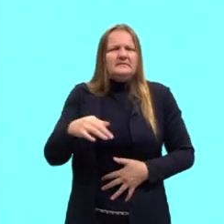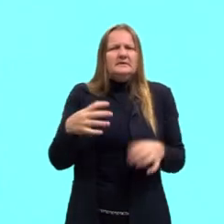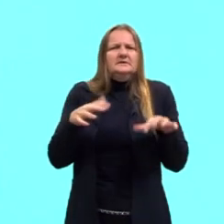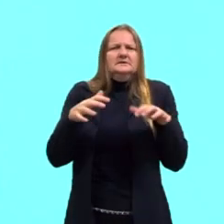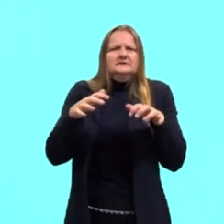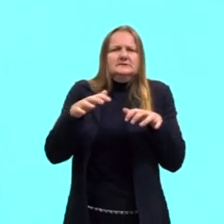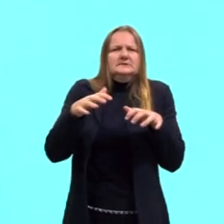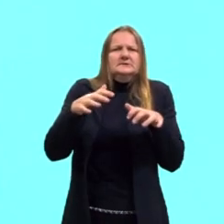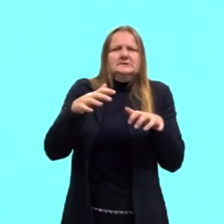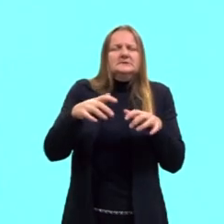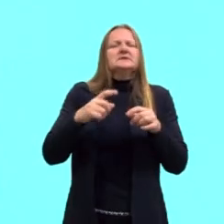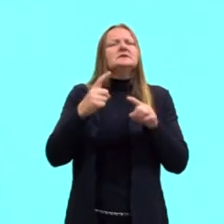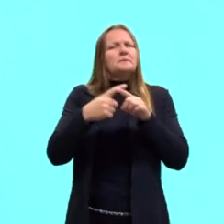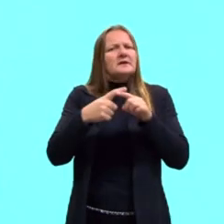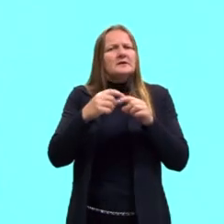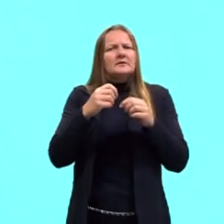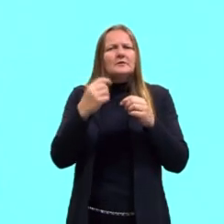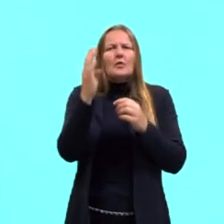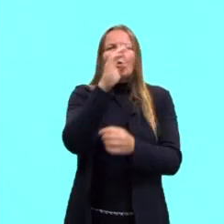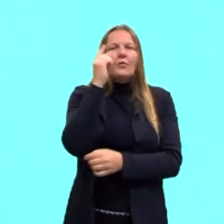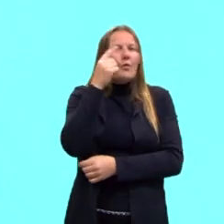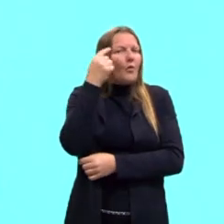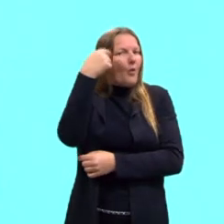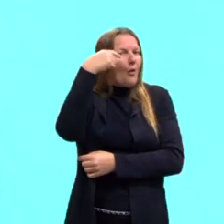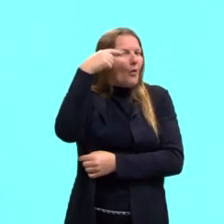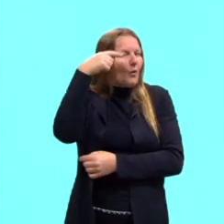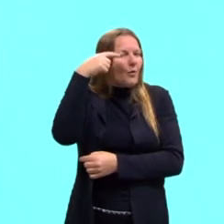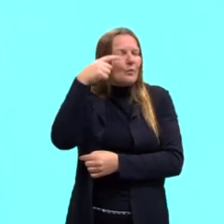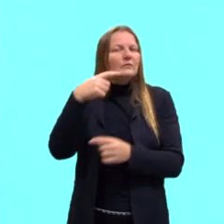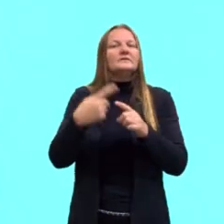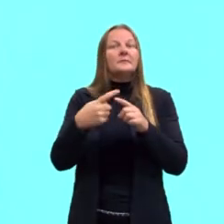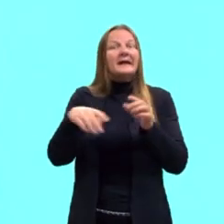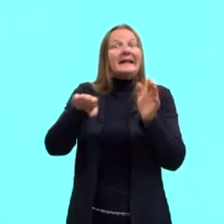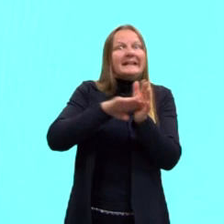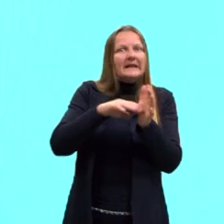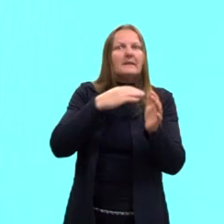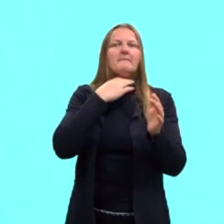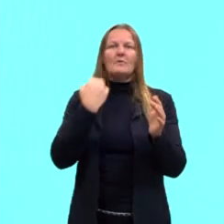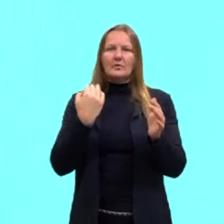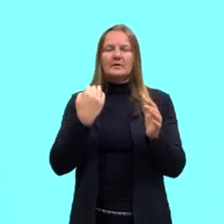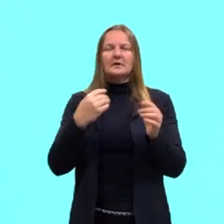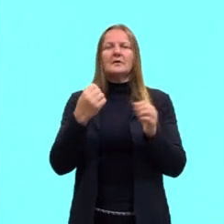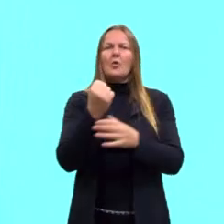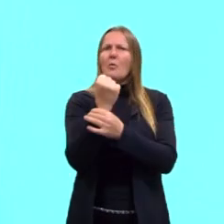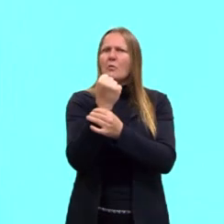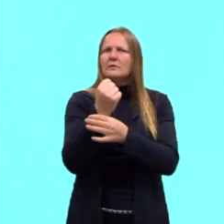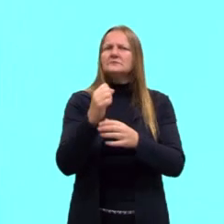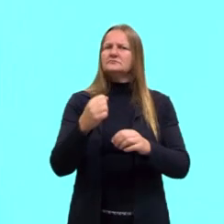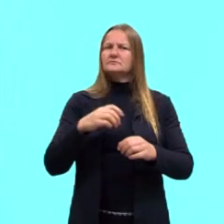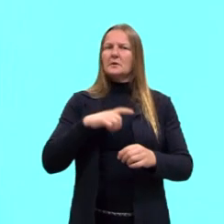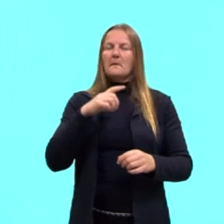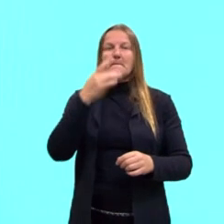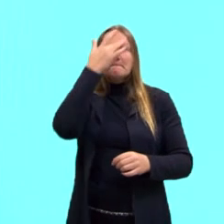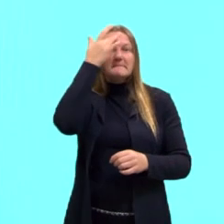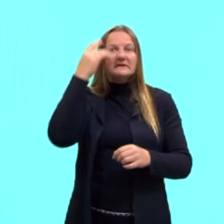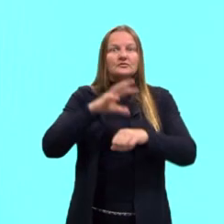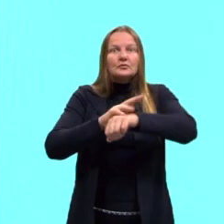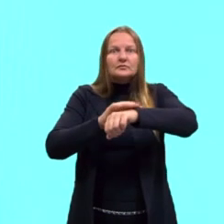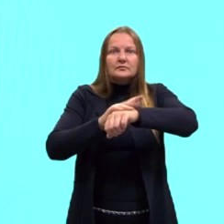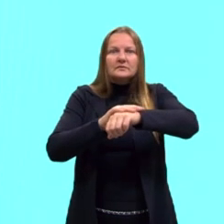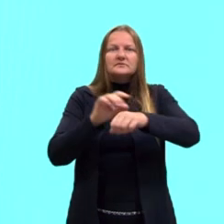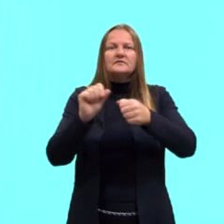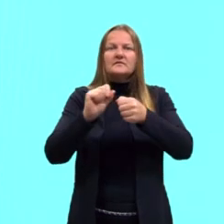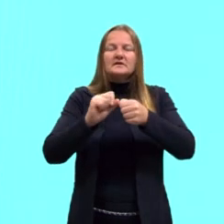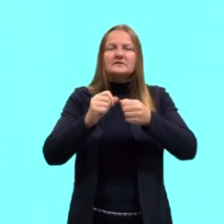tremores crises convulsivas e até mesmo a morte para garantir a Segurança do paciente que